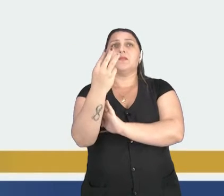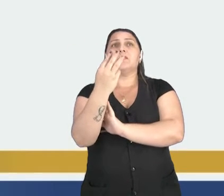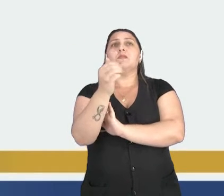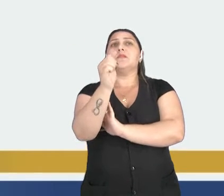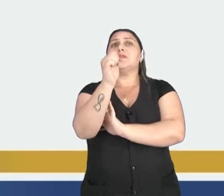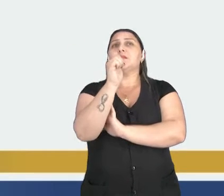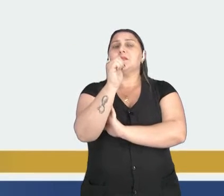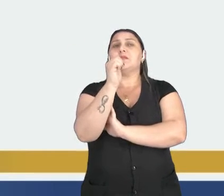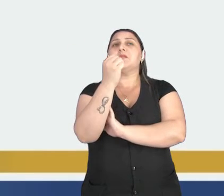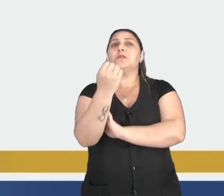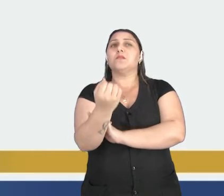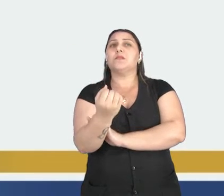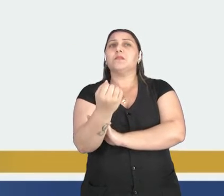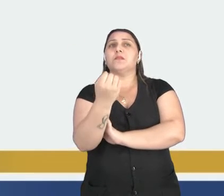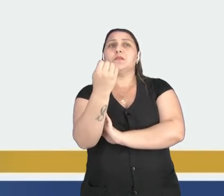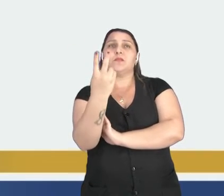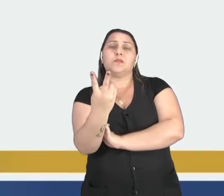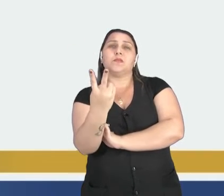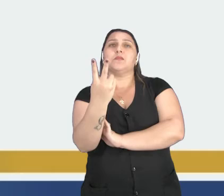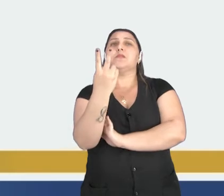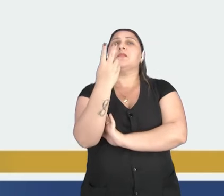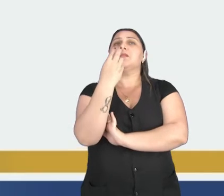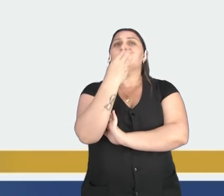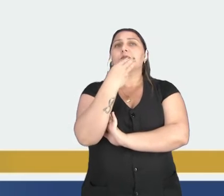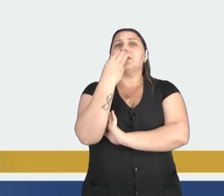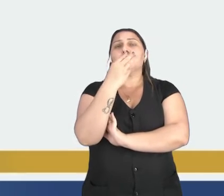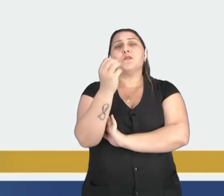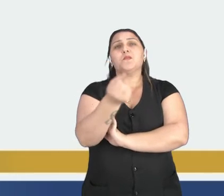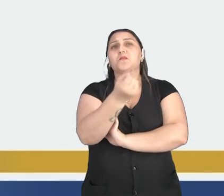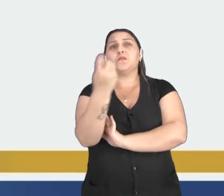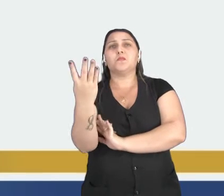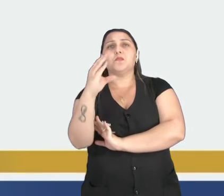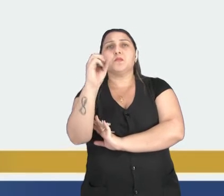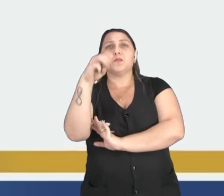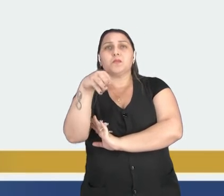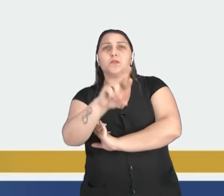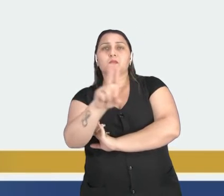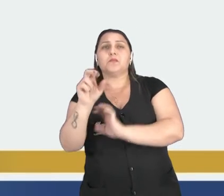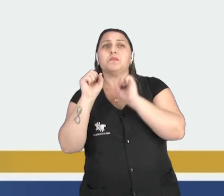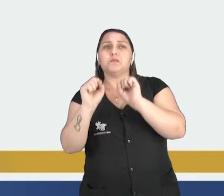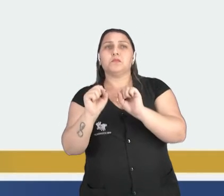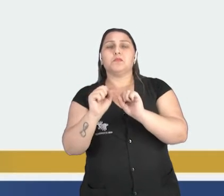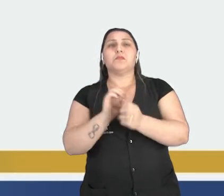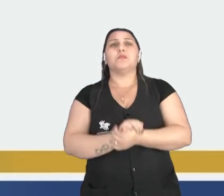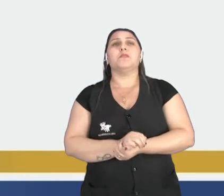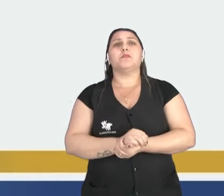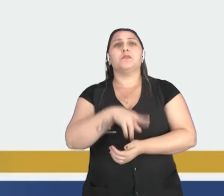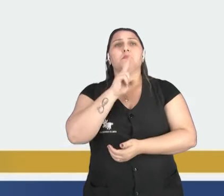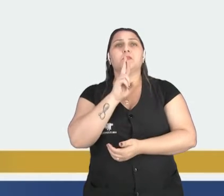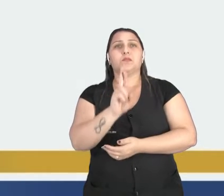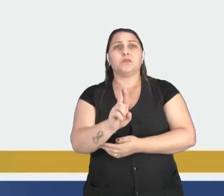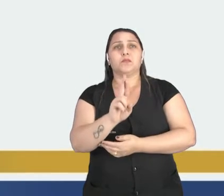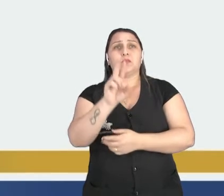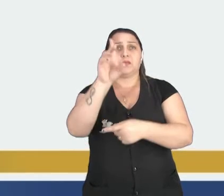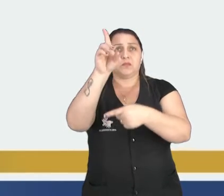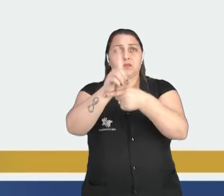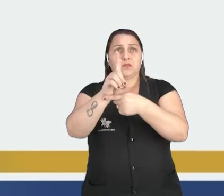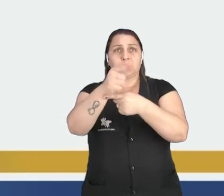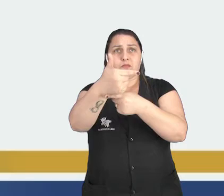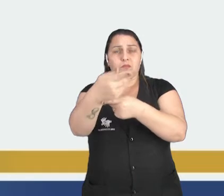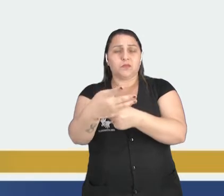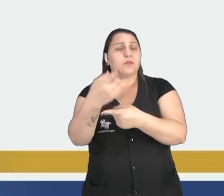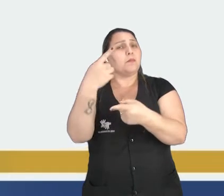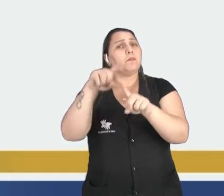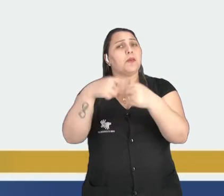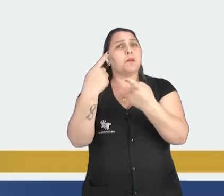bebida e 2 tipos de sobremesa. Quantos combos diferentes ele pode montar? A resposta aqui vai dar a letra D, 24.